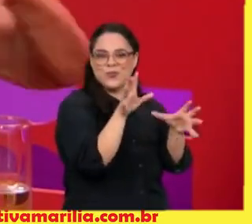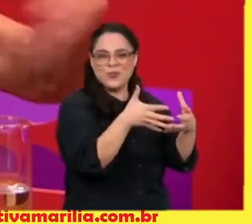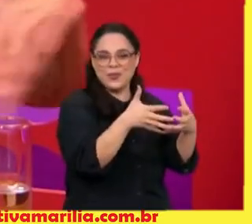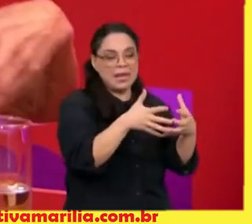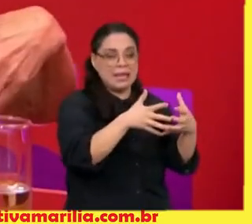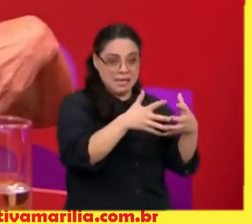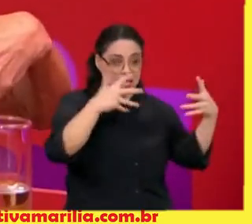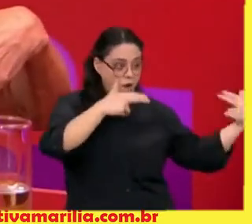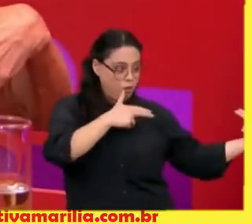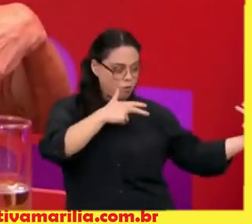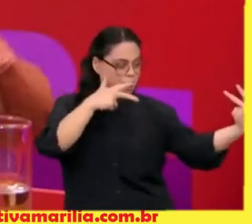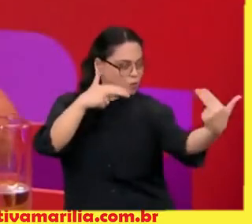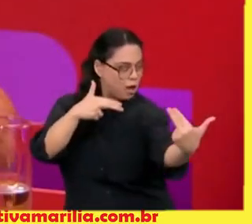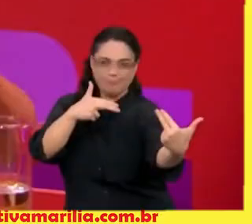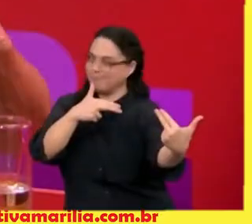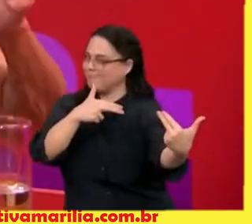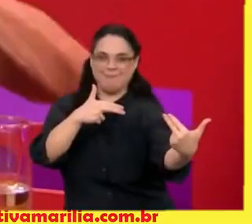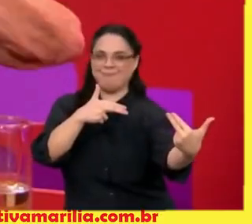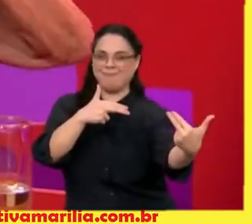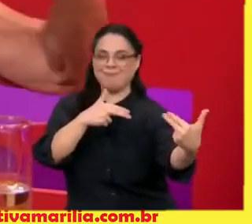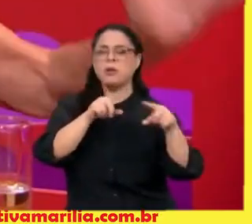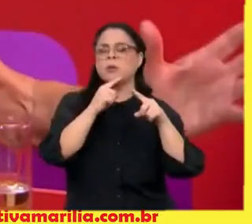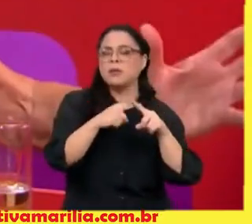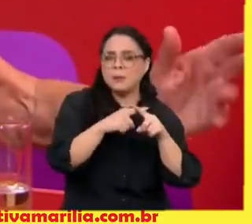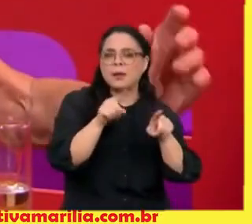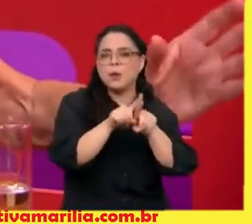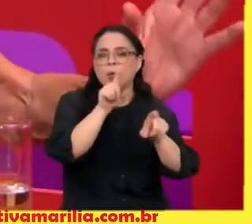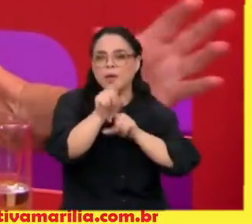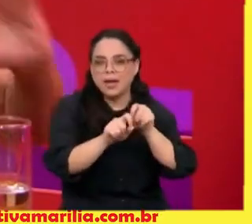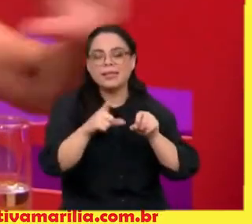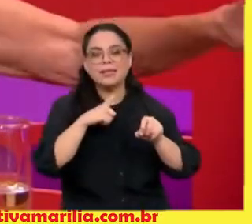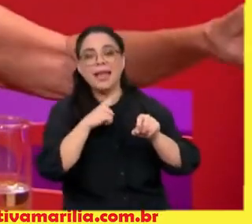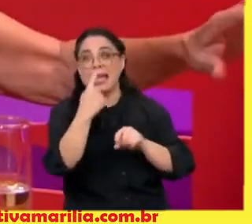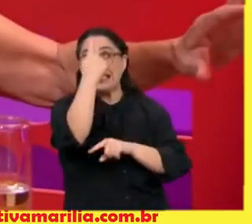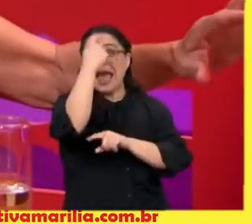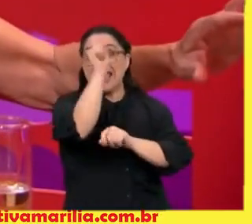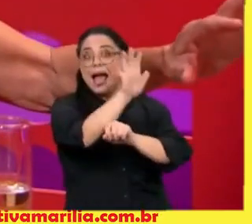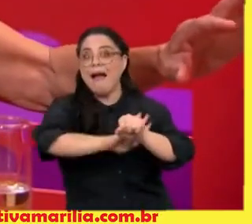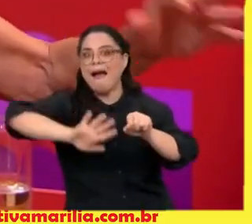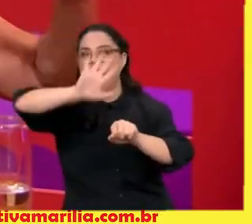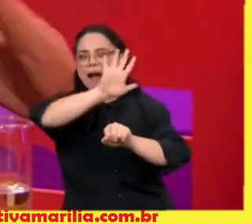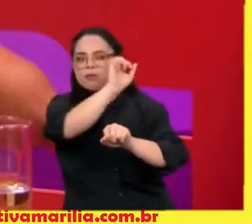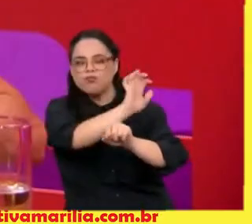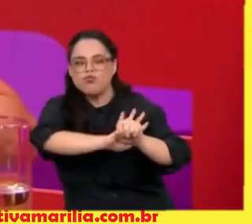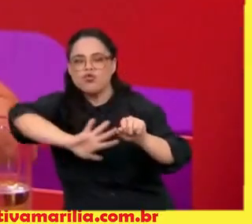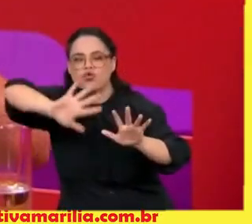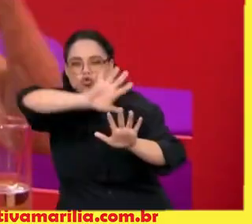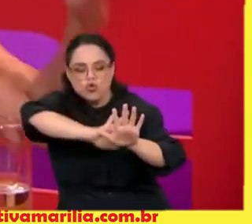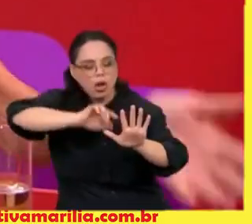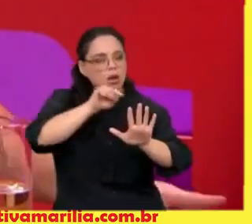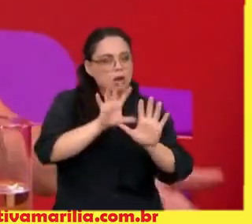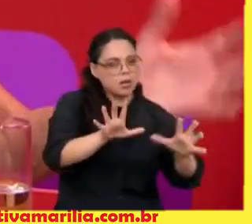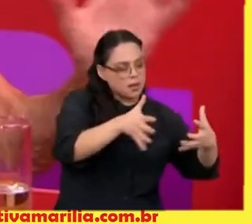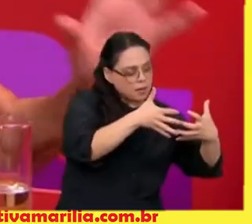generalidade de outros grupos que defendem mais ou menos um conjunto de ideias que os exclui, né? Tanto os negros, por algum